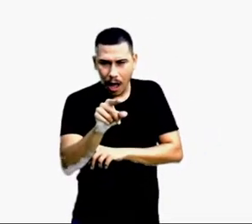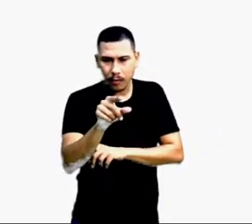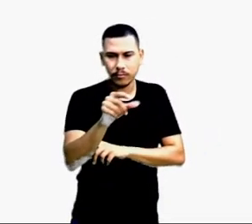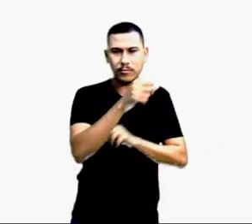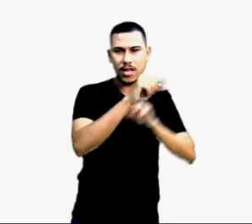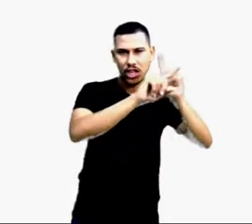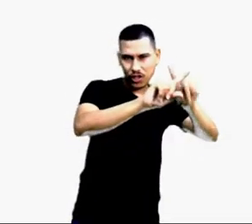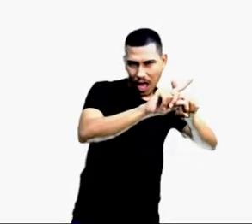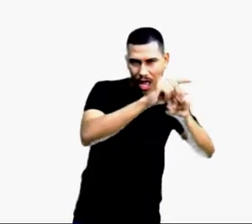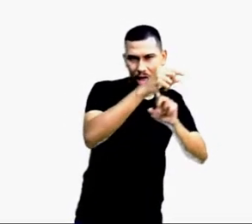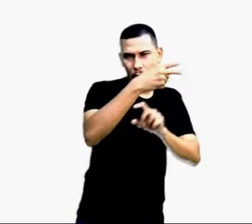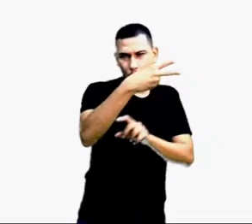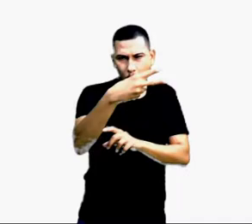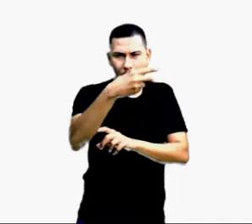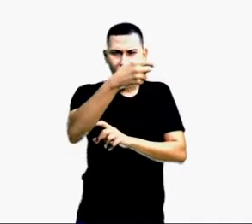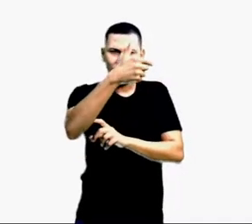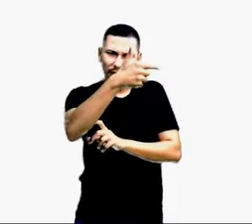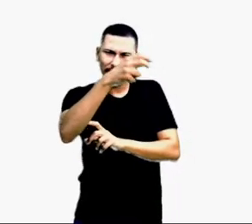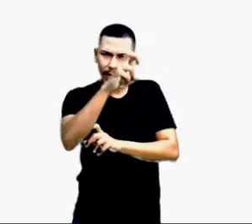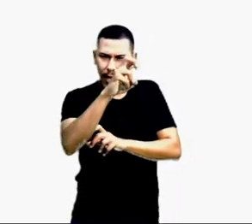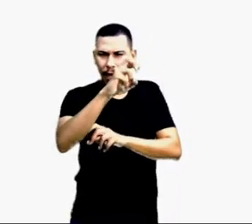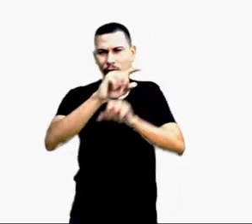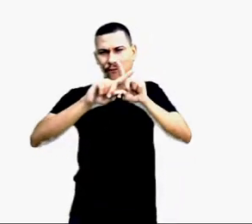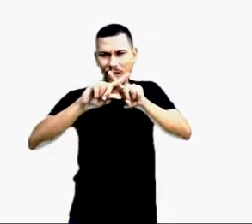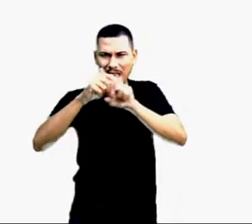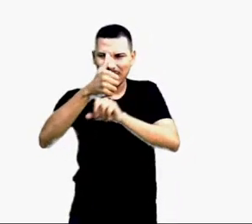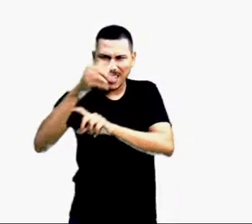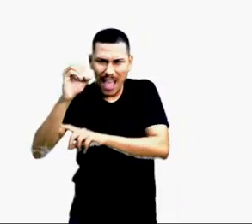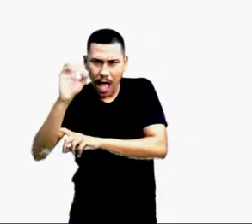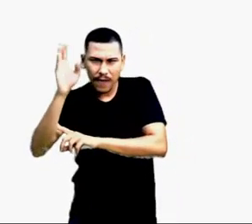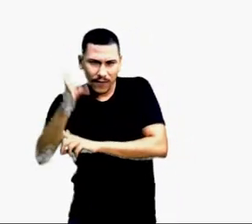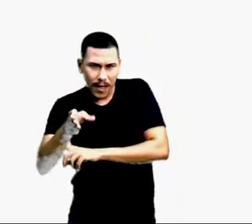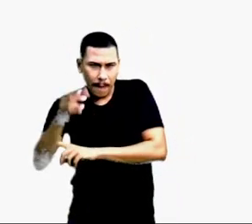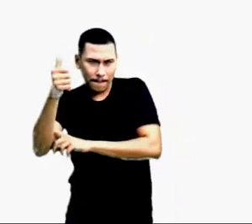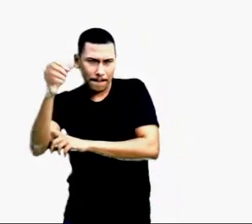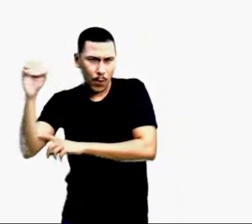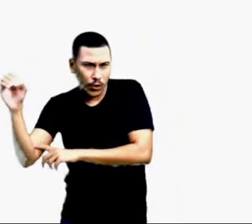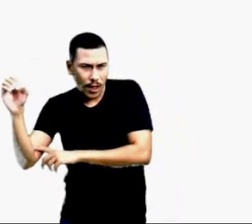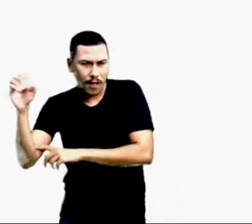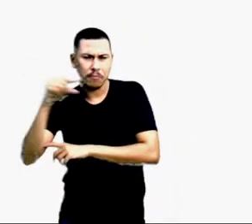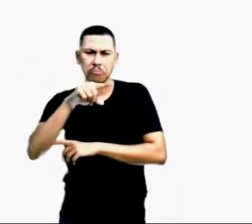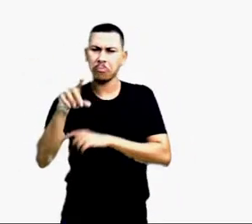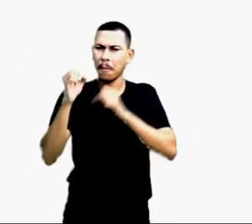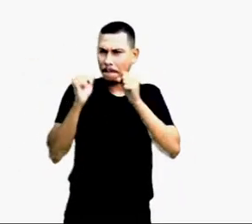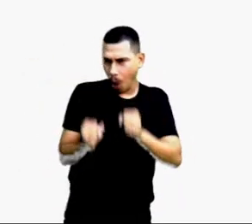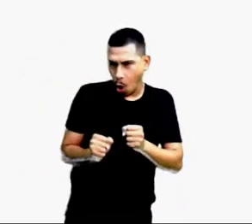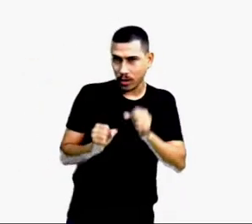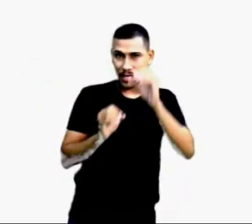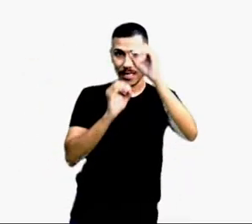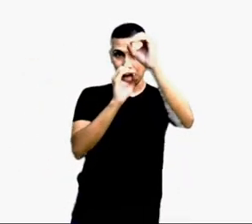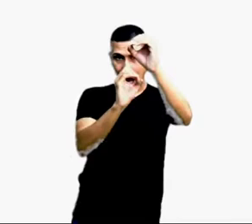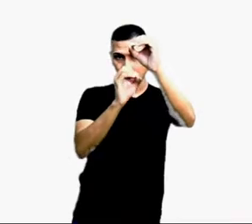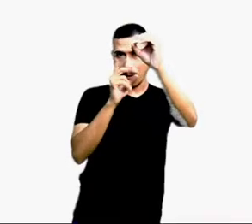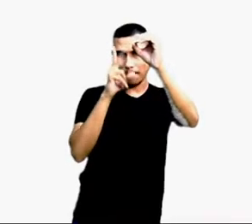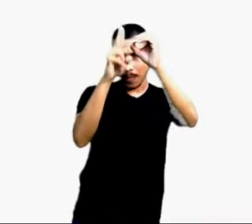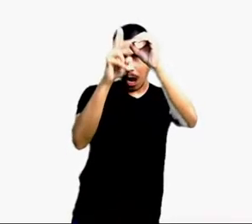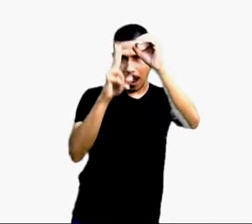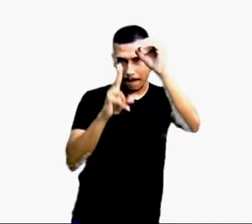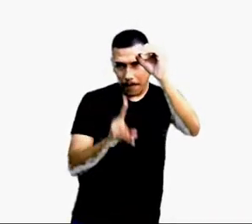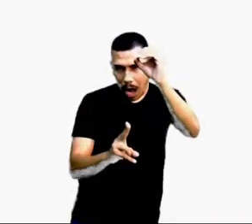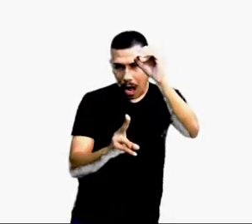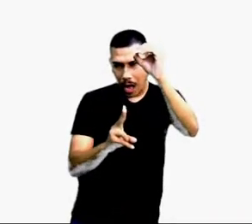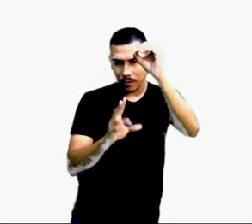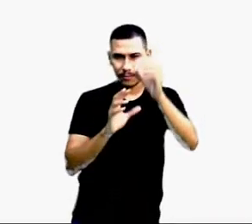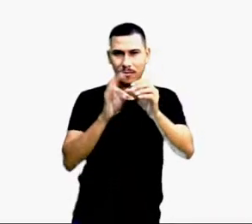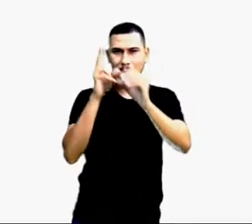é igual a 25 vezes 100 dividido por 100. Olha, você pode cortar esse zero aí. Dois zeros que